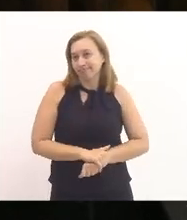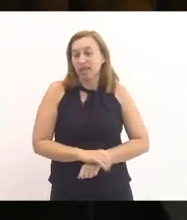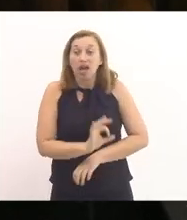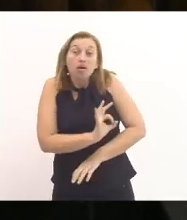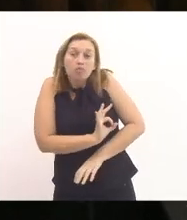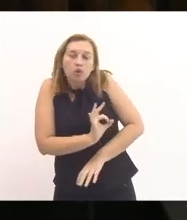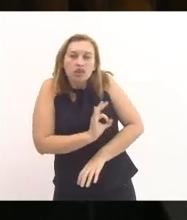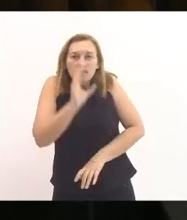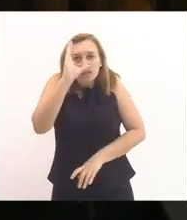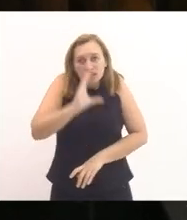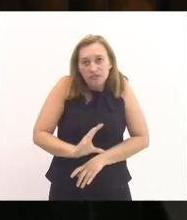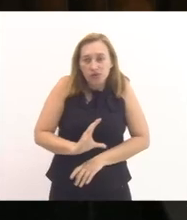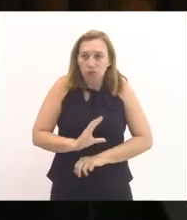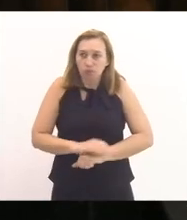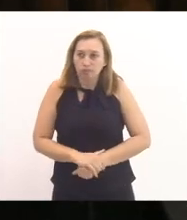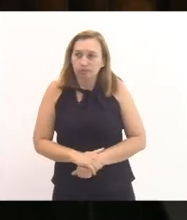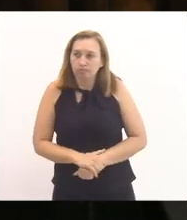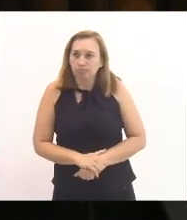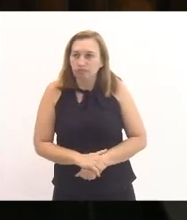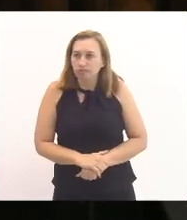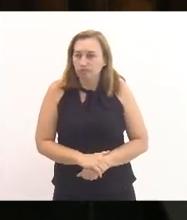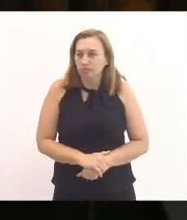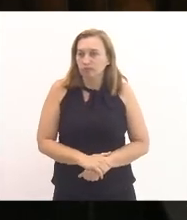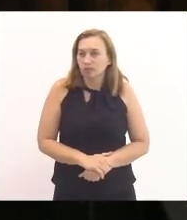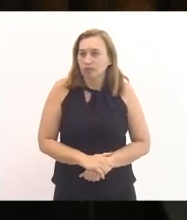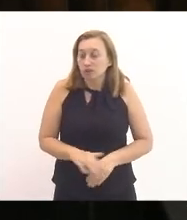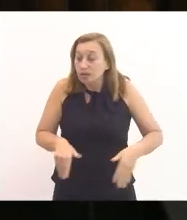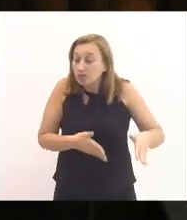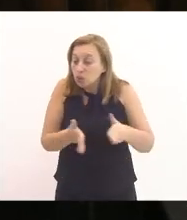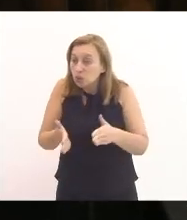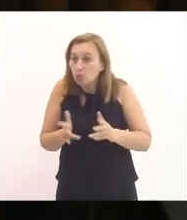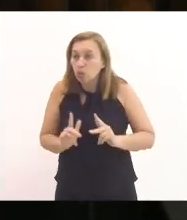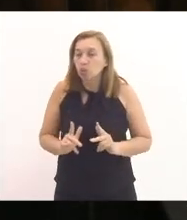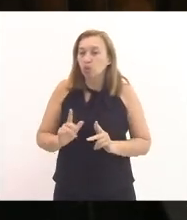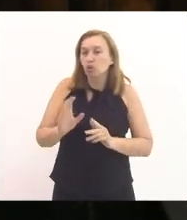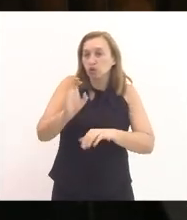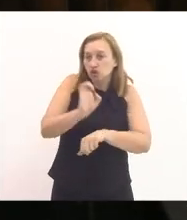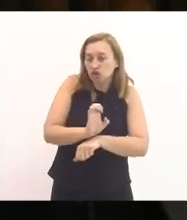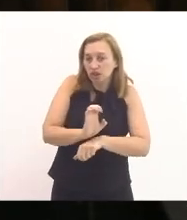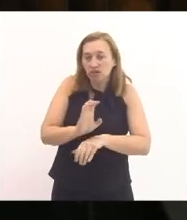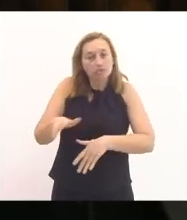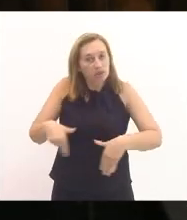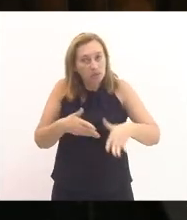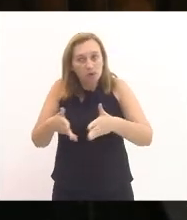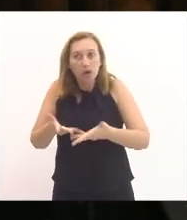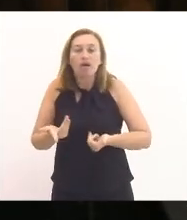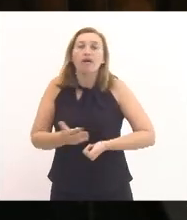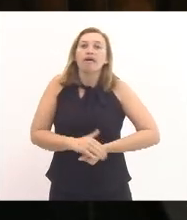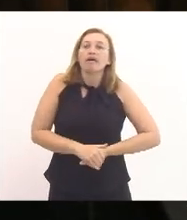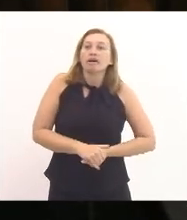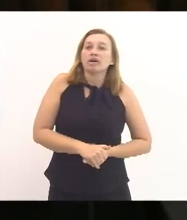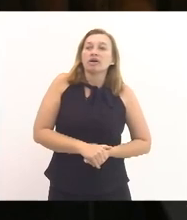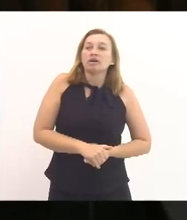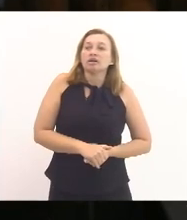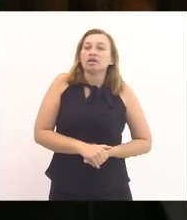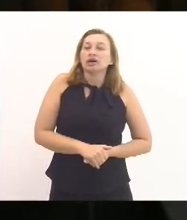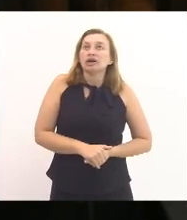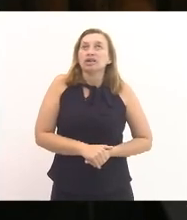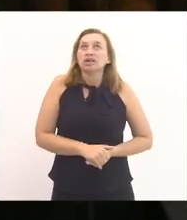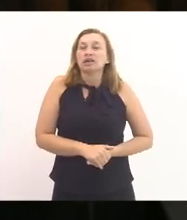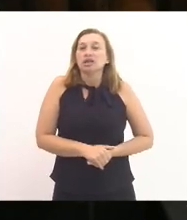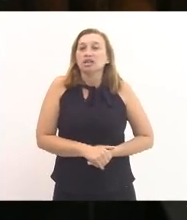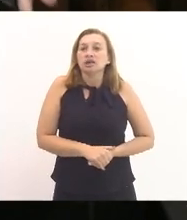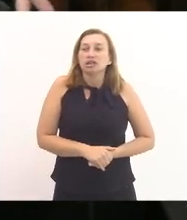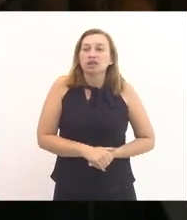polícia civil assim caminhou o estado assim caminhou a direção